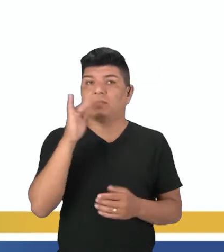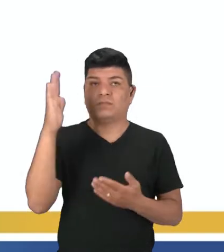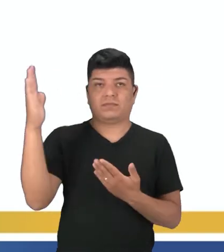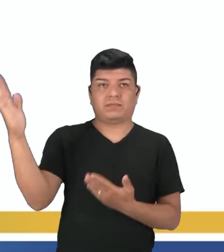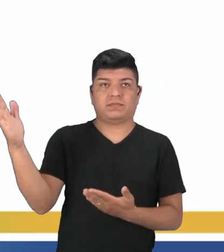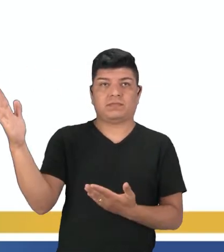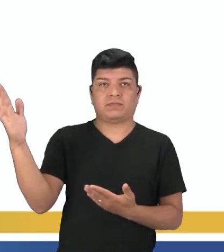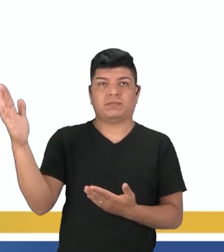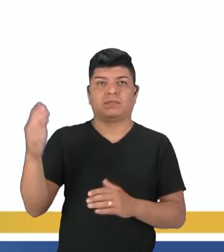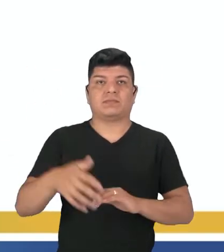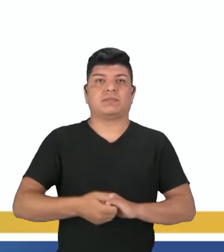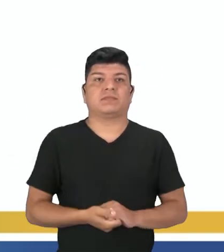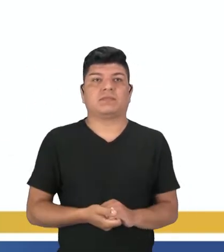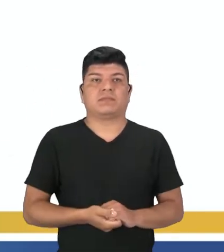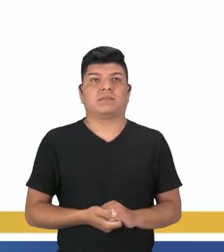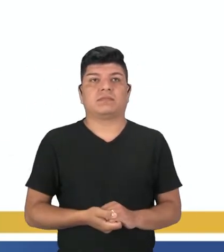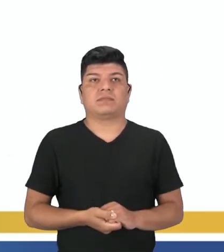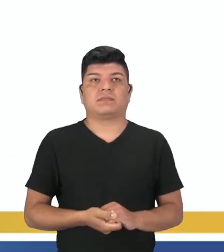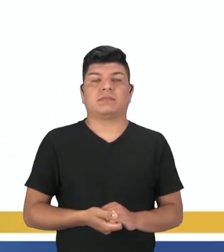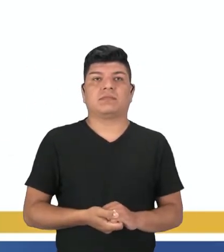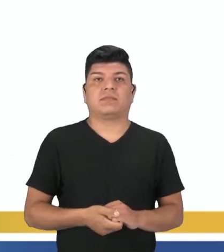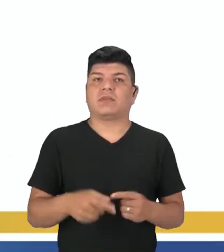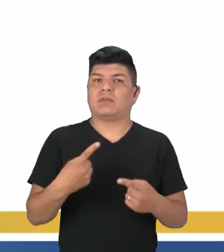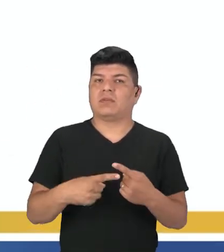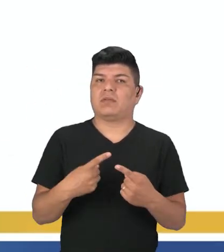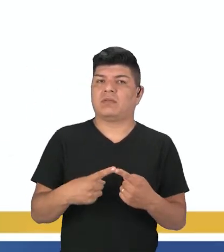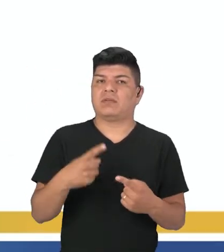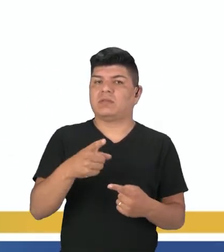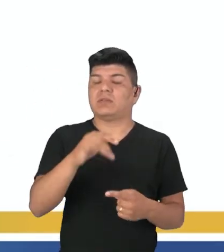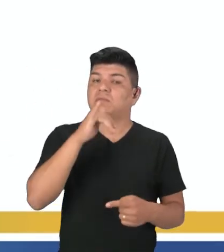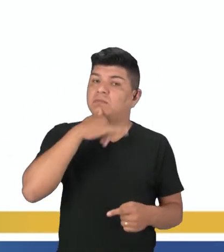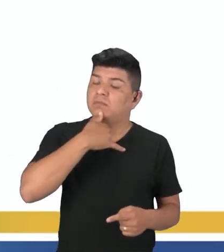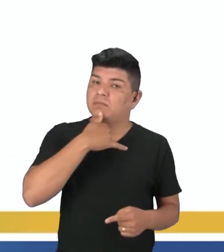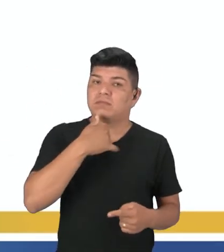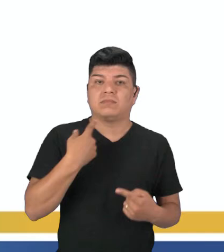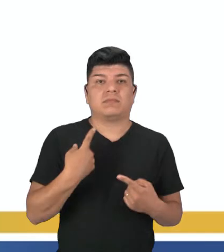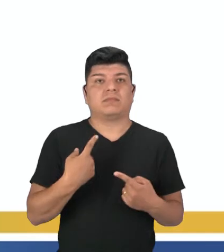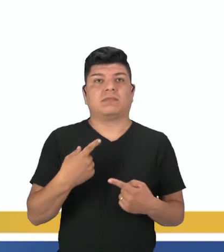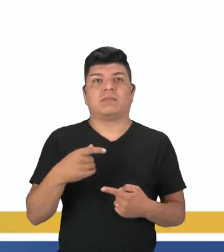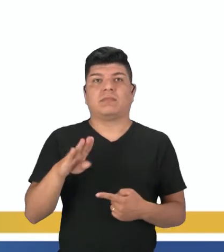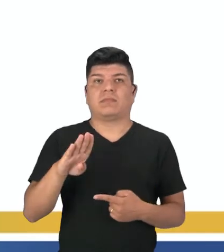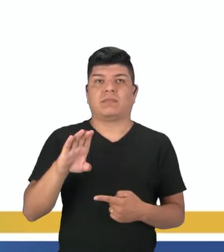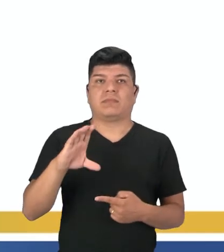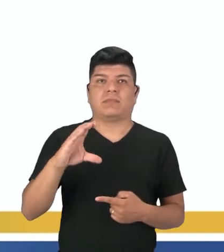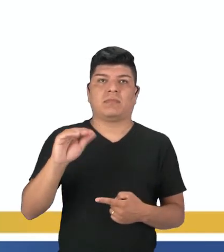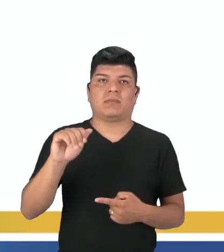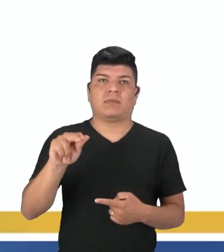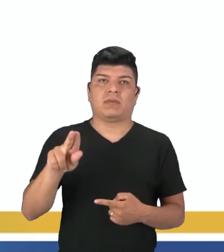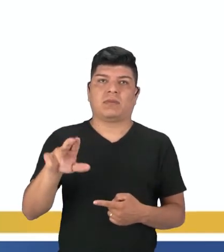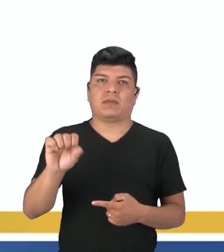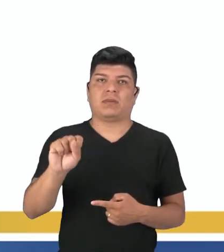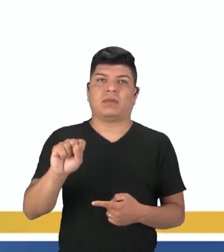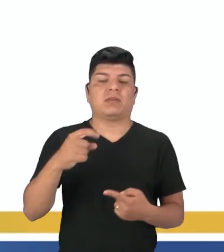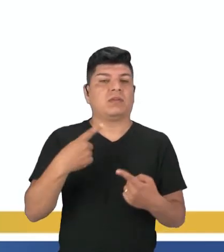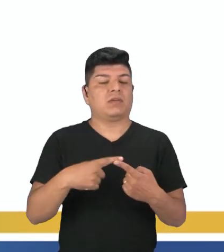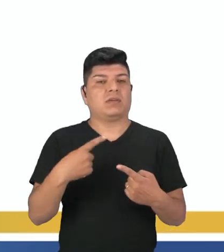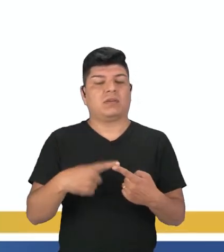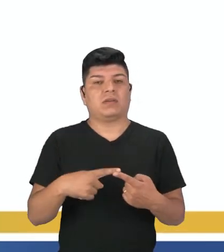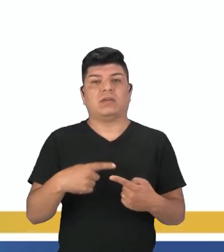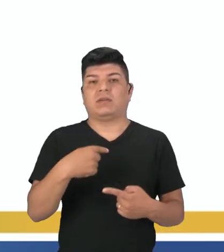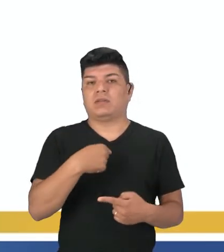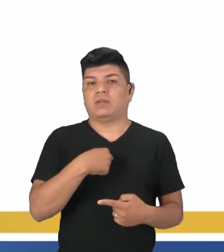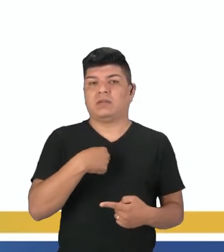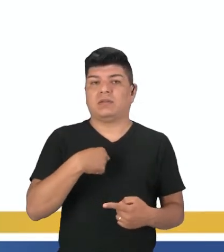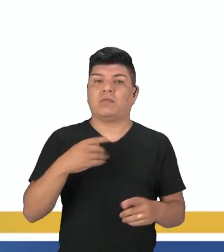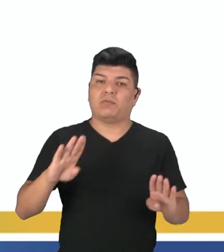exemplo. Why are you so sad? Por que você está tão triste? Because I am hungry. Porque eu